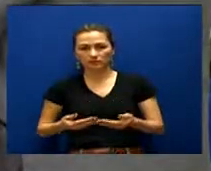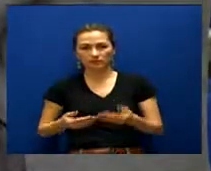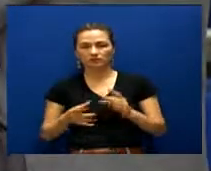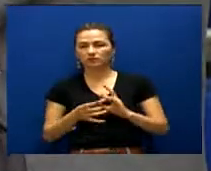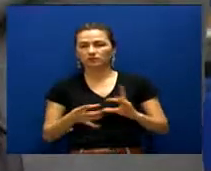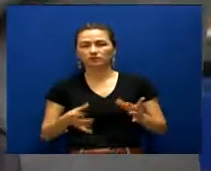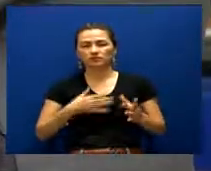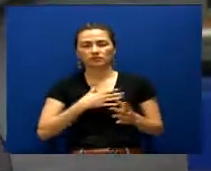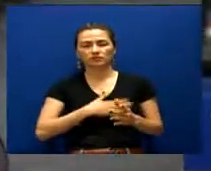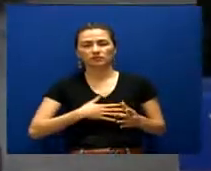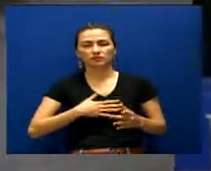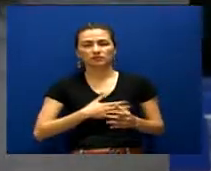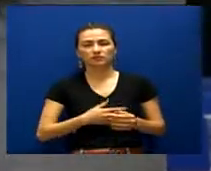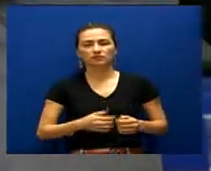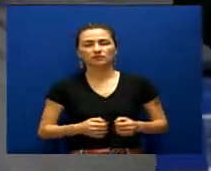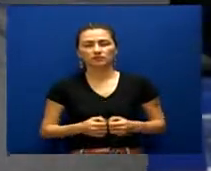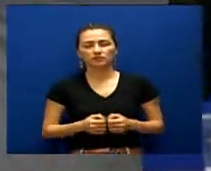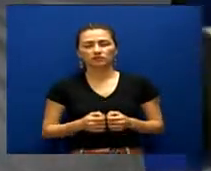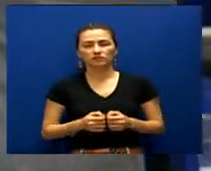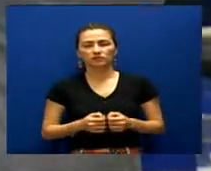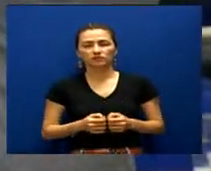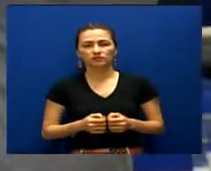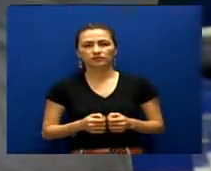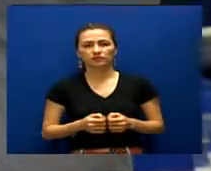a essa casa. Obrigado.